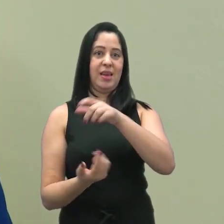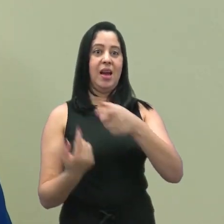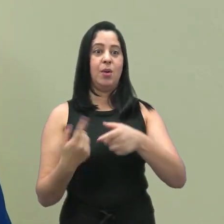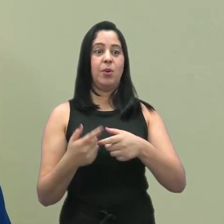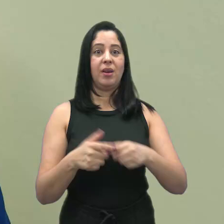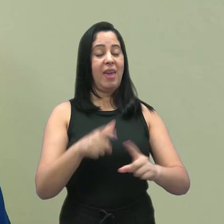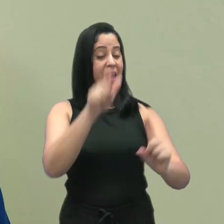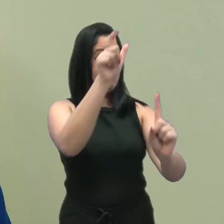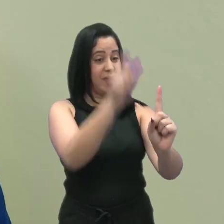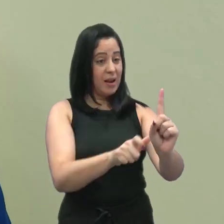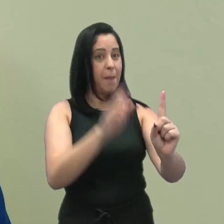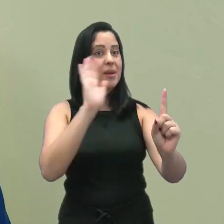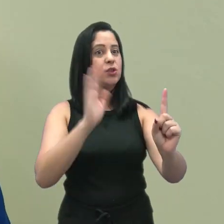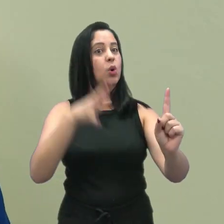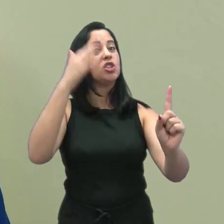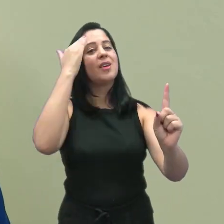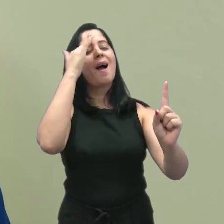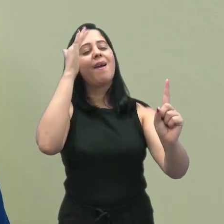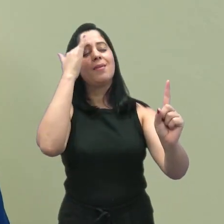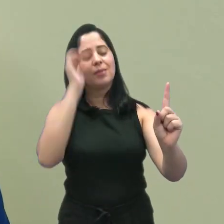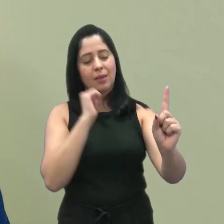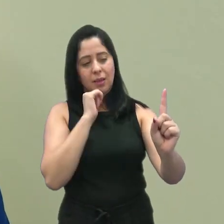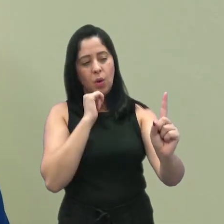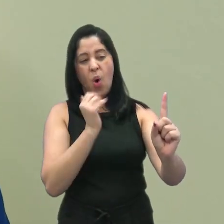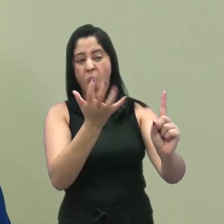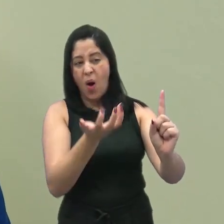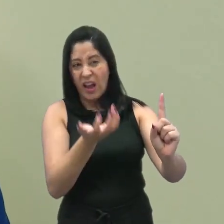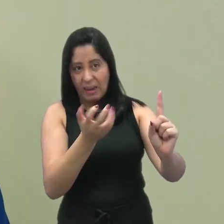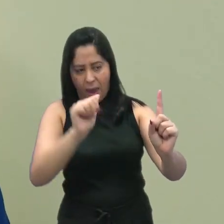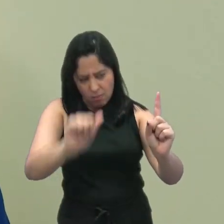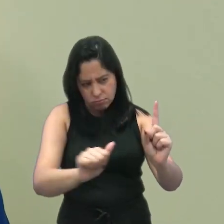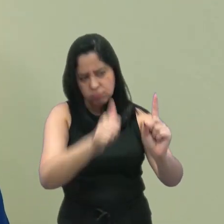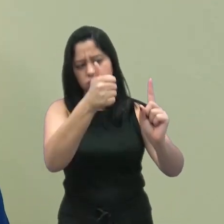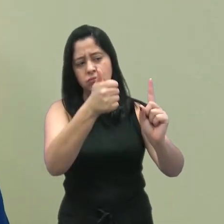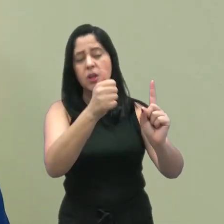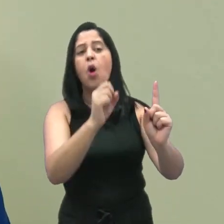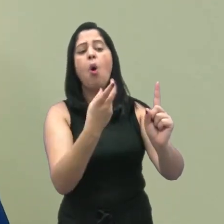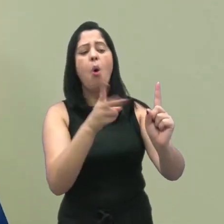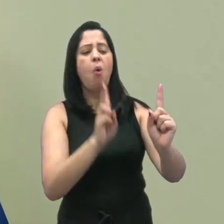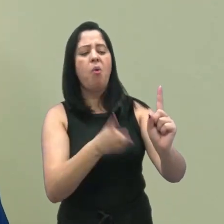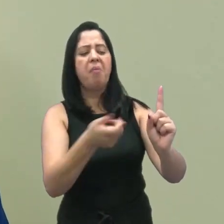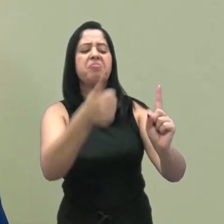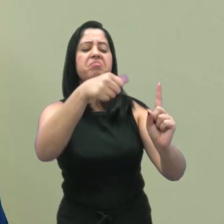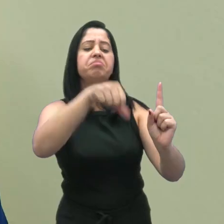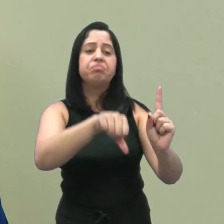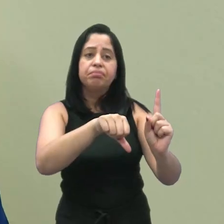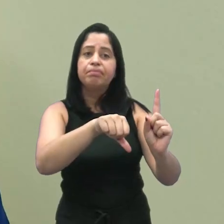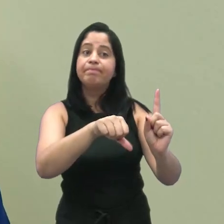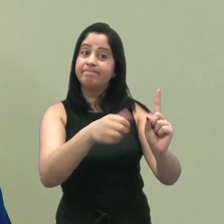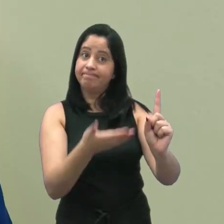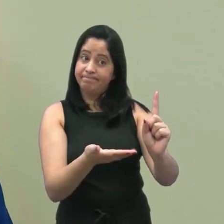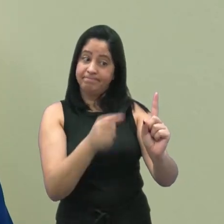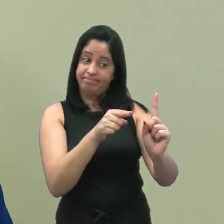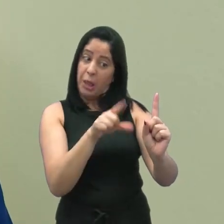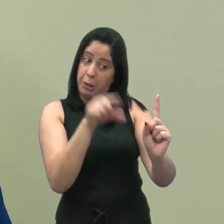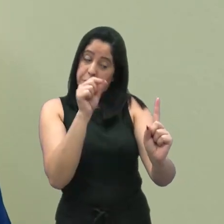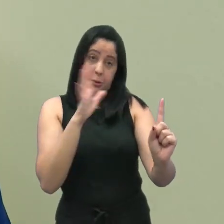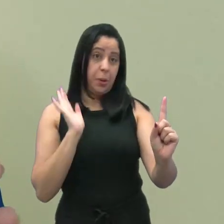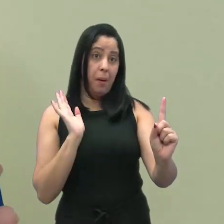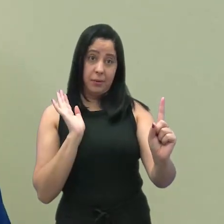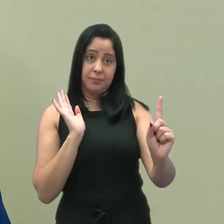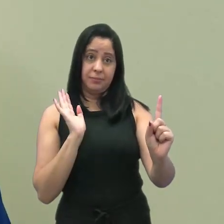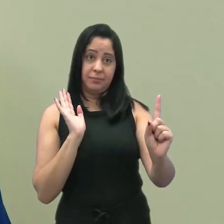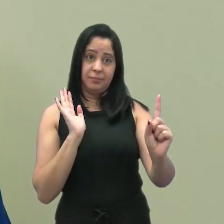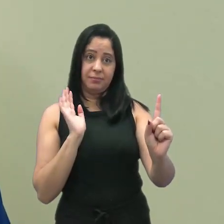porque ali a pessoa já tem capacidade de saber se ela quer ficar bem ou não. Então aí